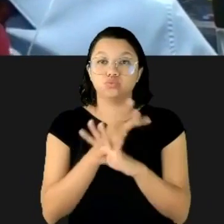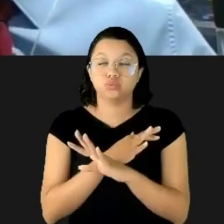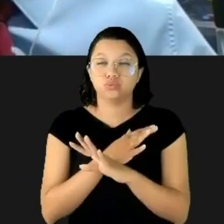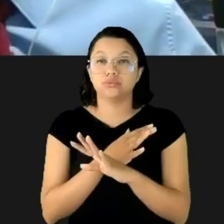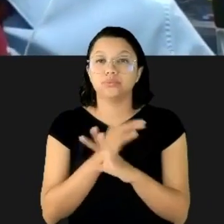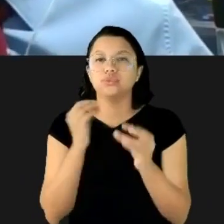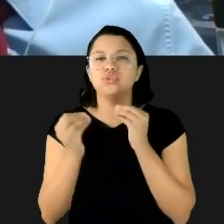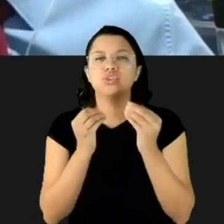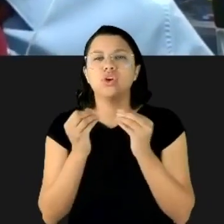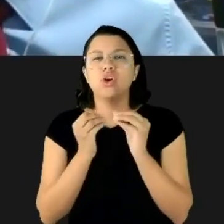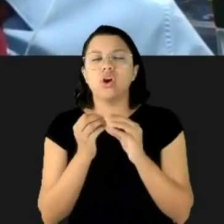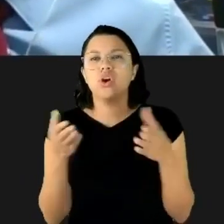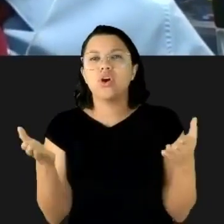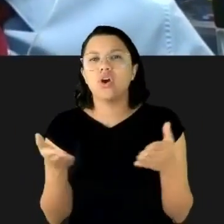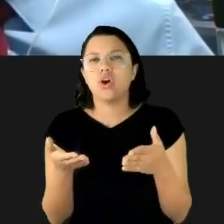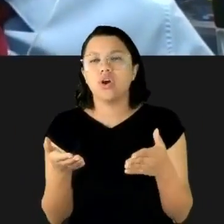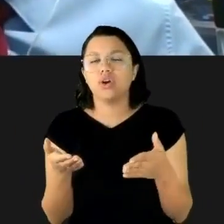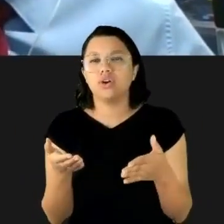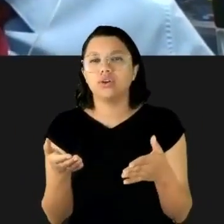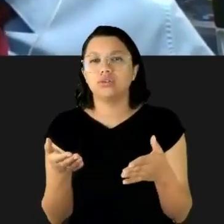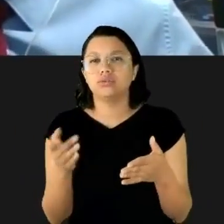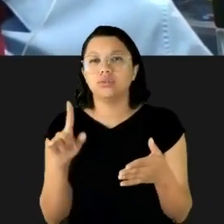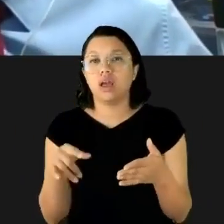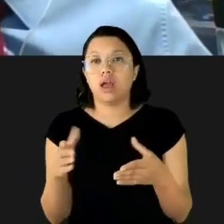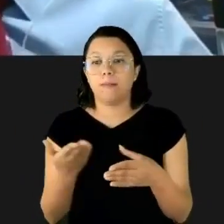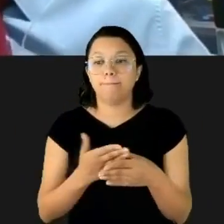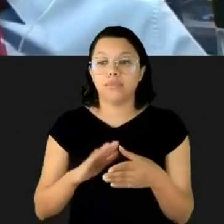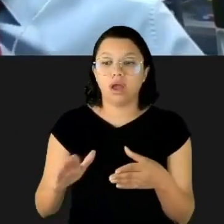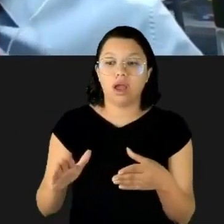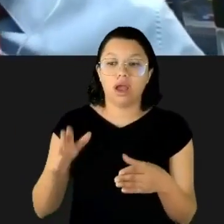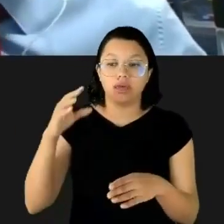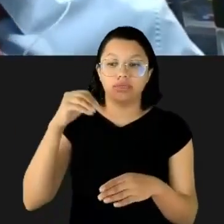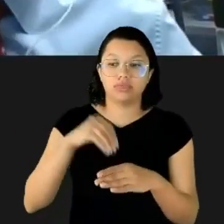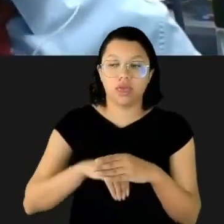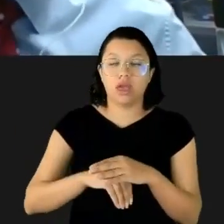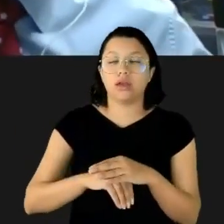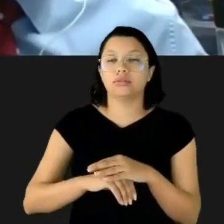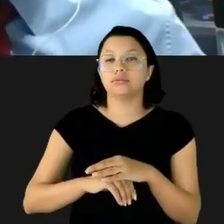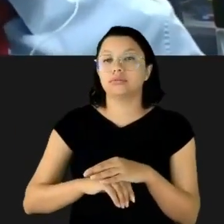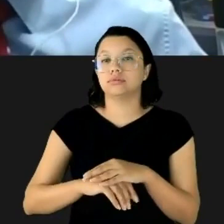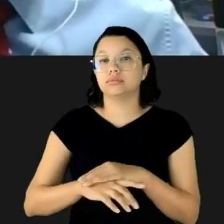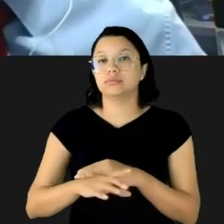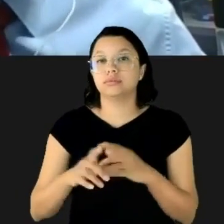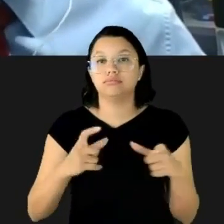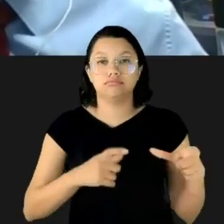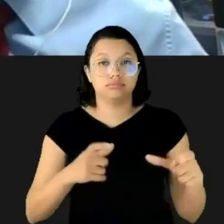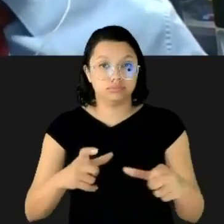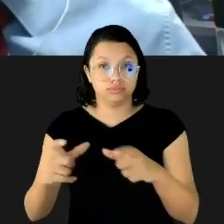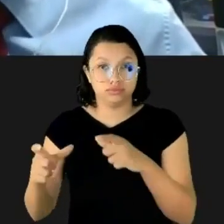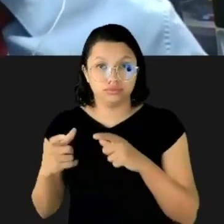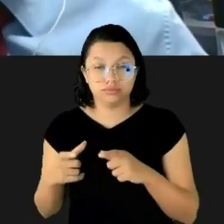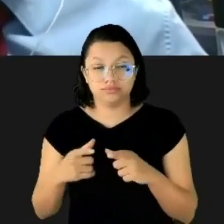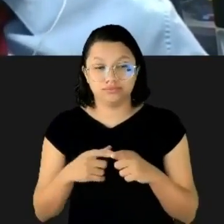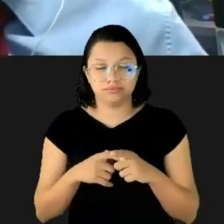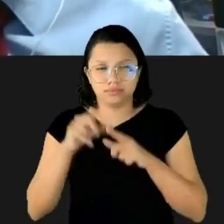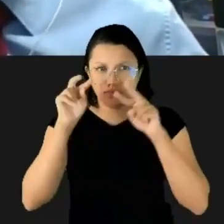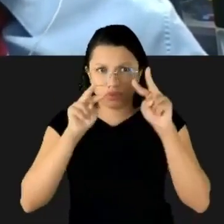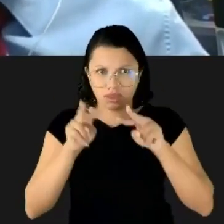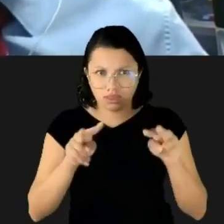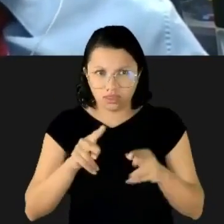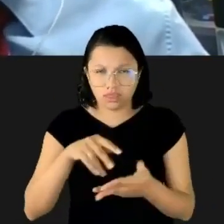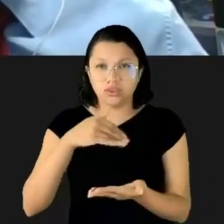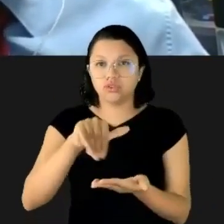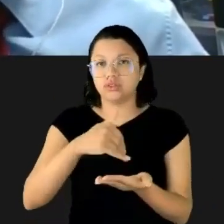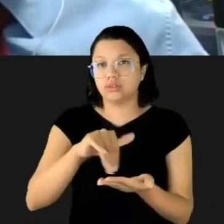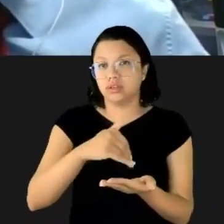de como de como isso é processado dentro dentro da unidade a análise